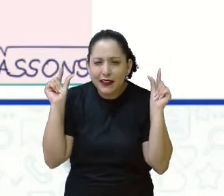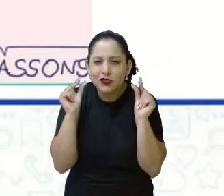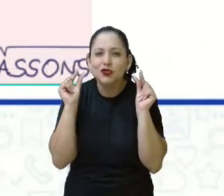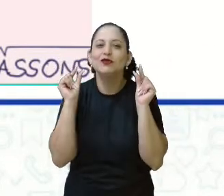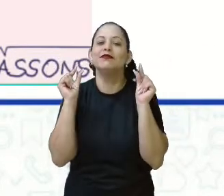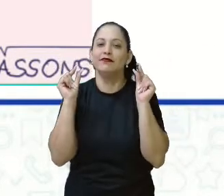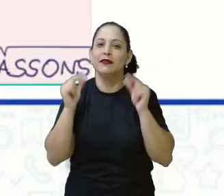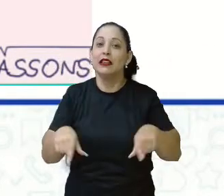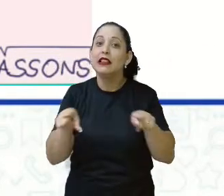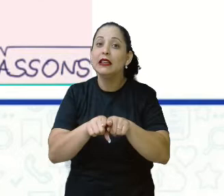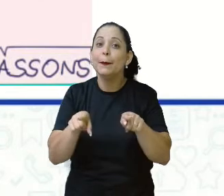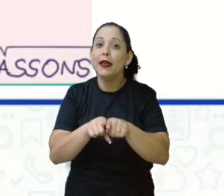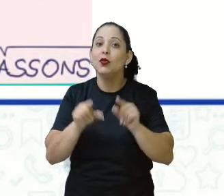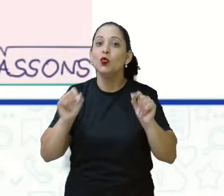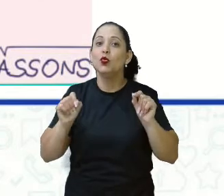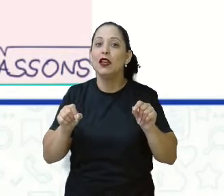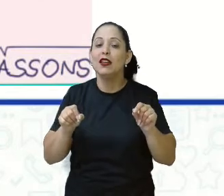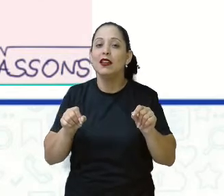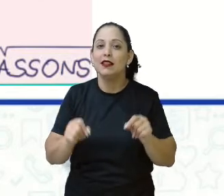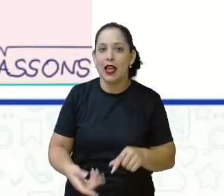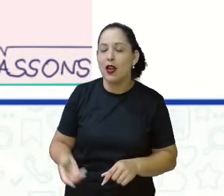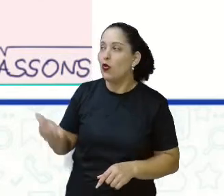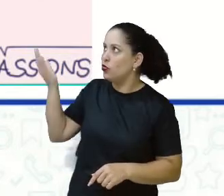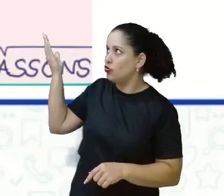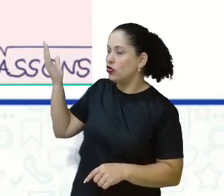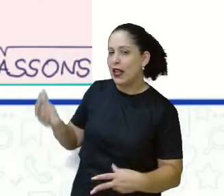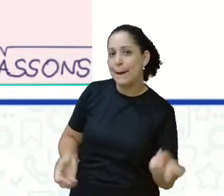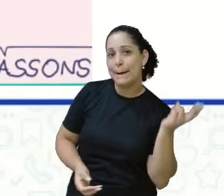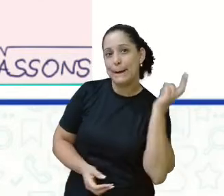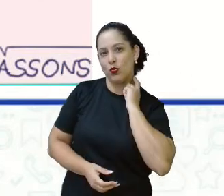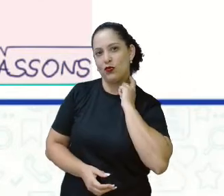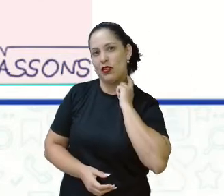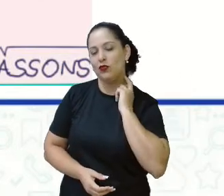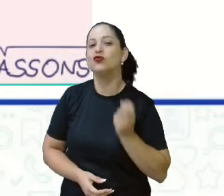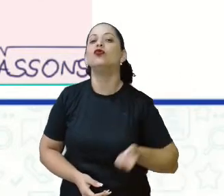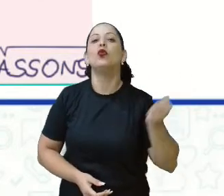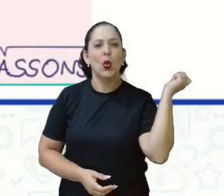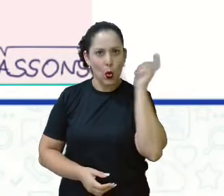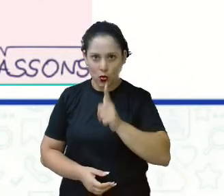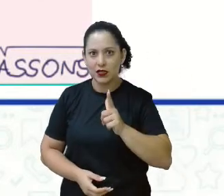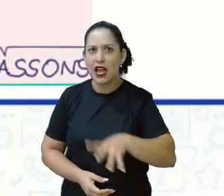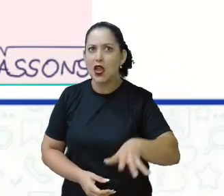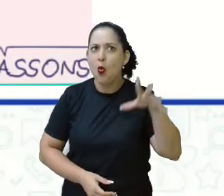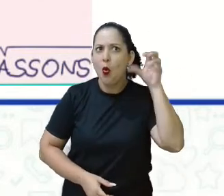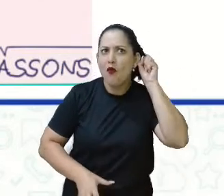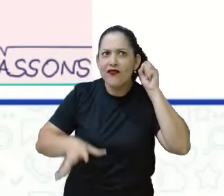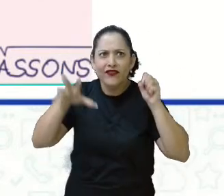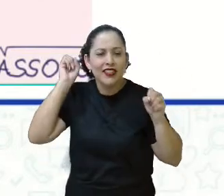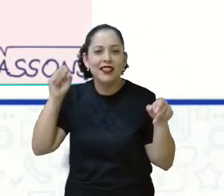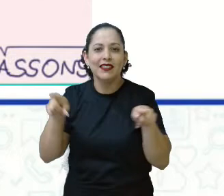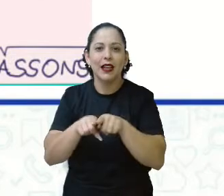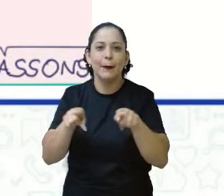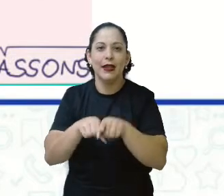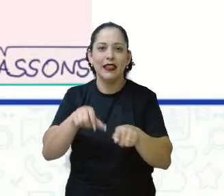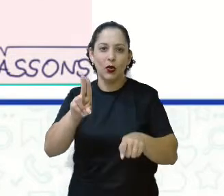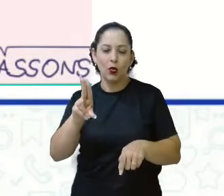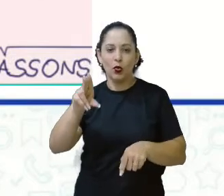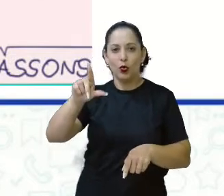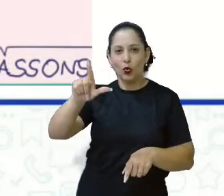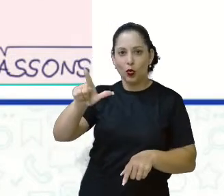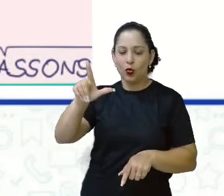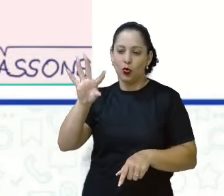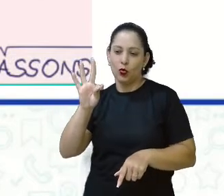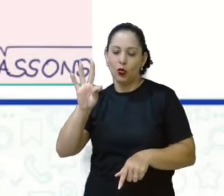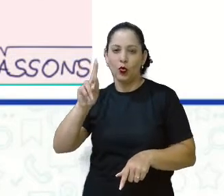os morcegos conseguem ouvir ultrassons. Por isso que eles têm aquele sistema, né, Bel? Isso. Que é um radar. Como é Isso.